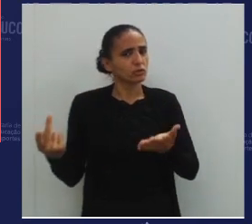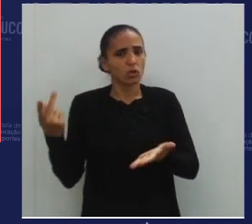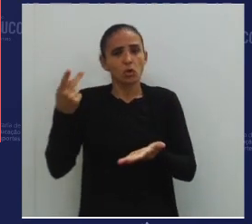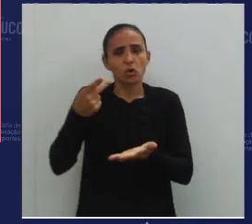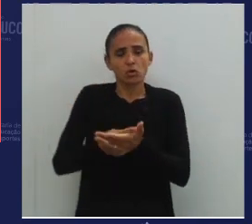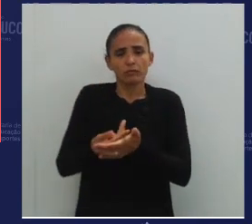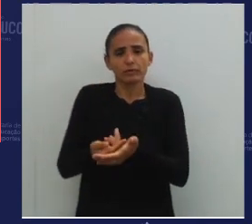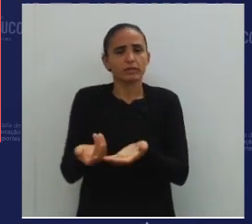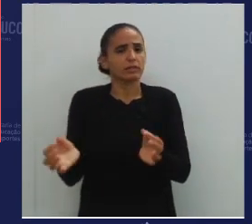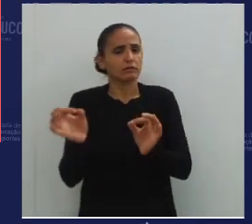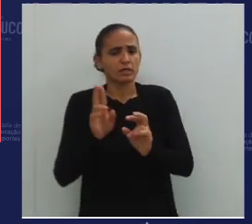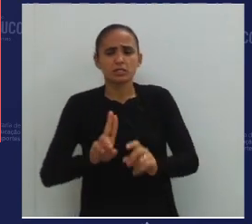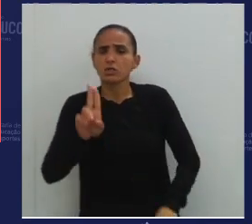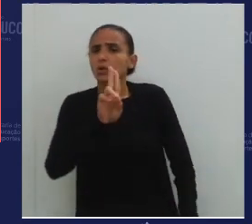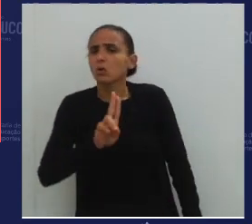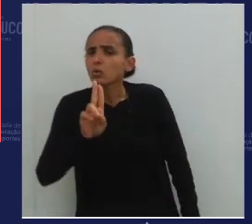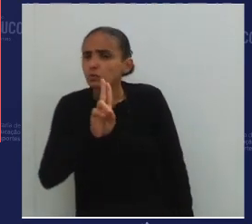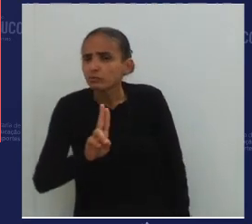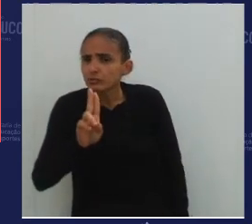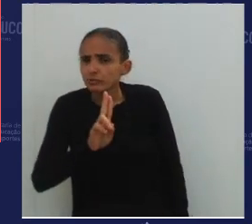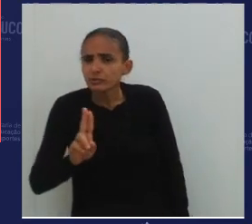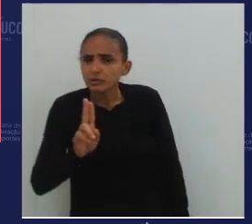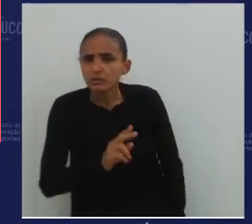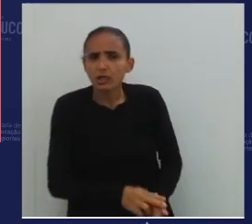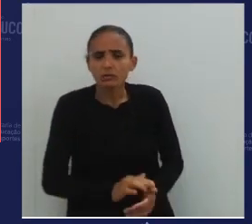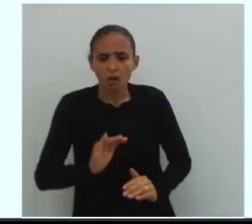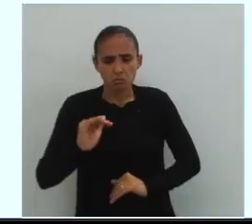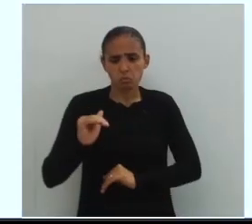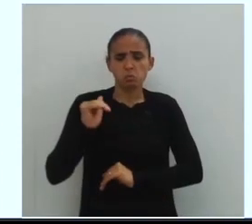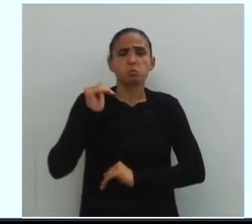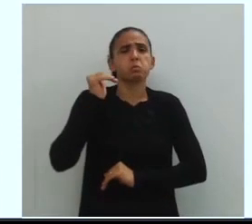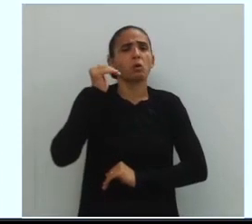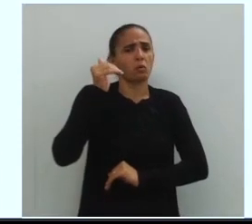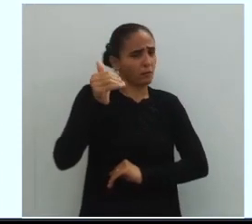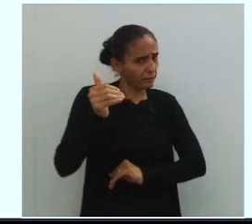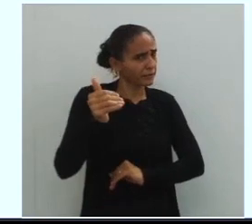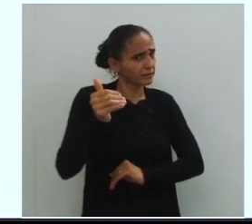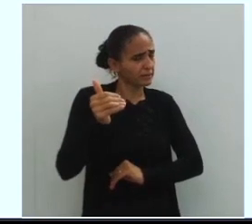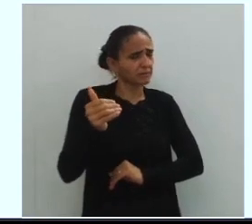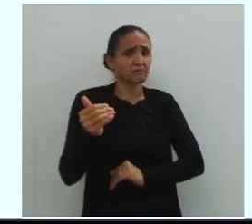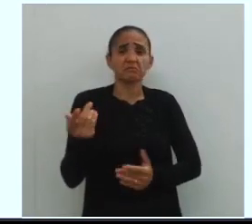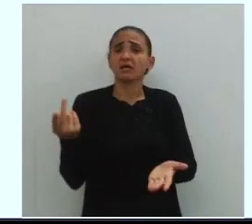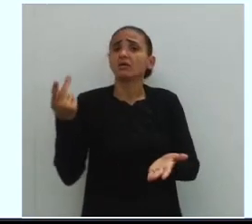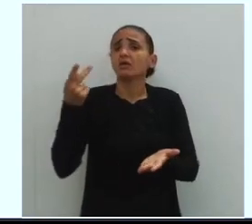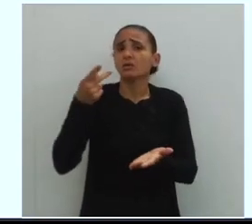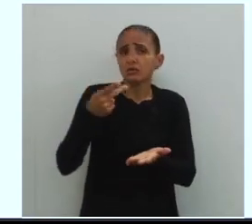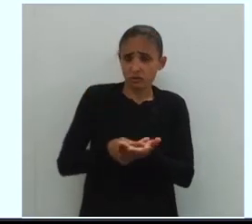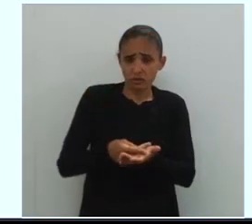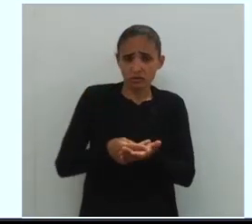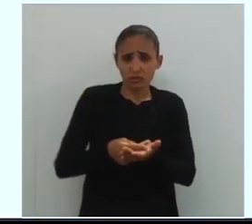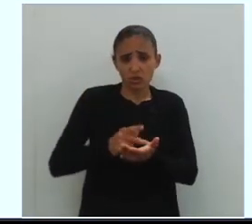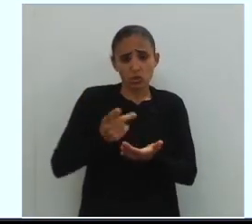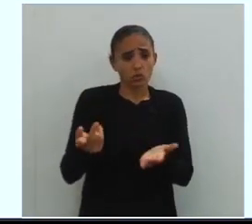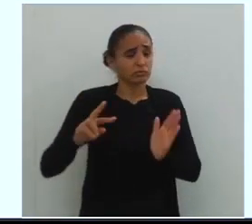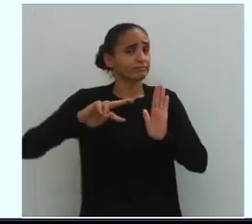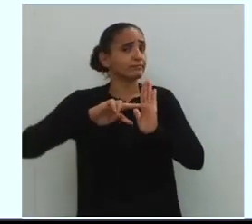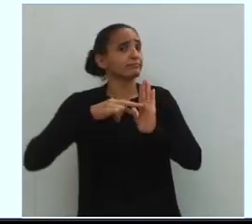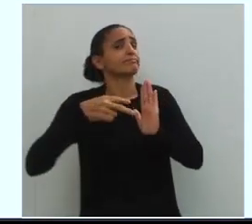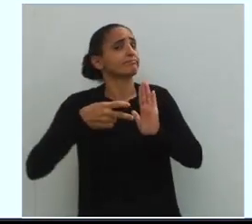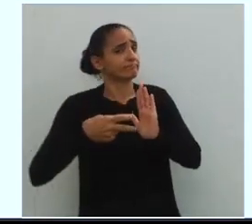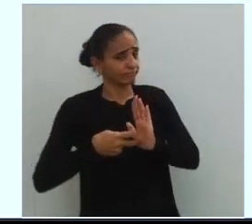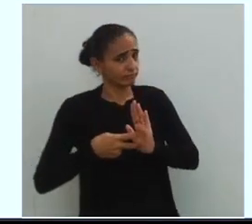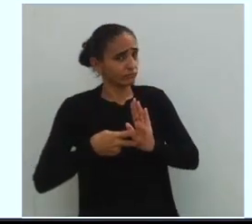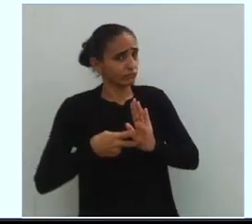que ela vai ser consumida. Se ela for consumida numa dose muito maior, é lógico que ela vai ter outro